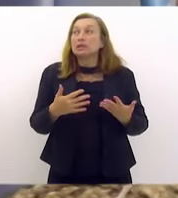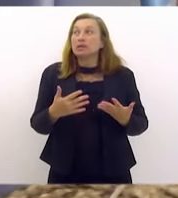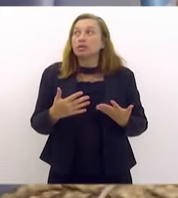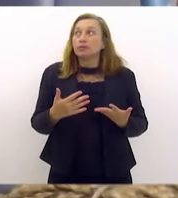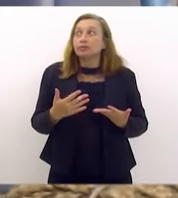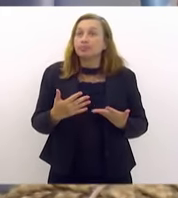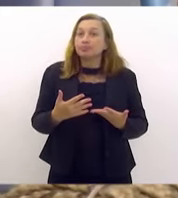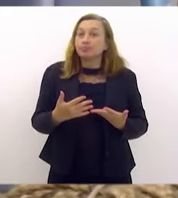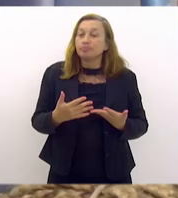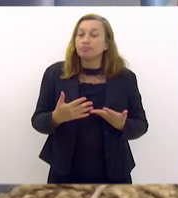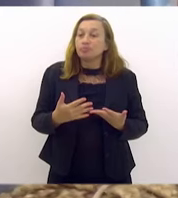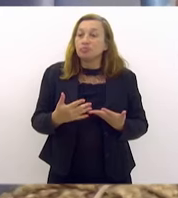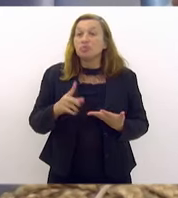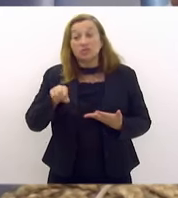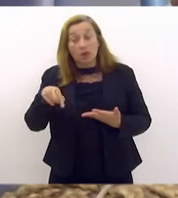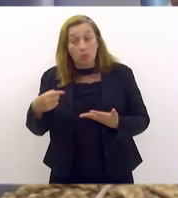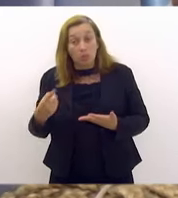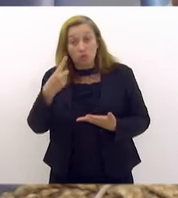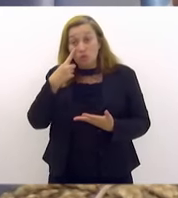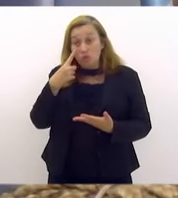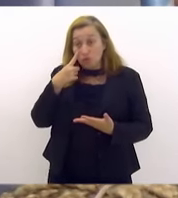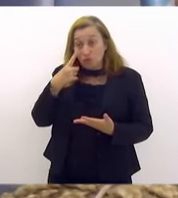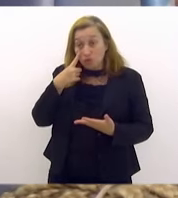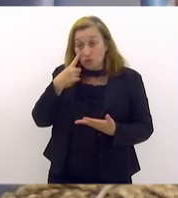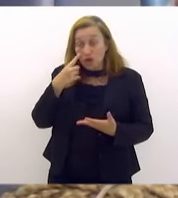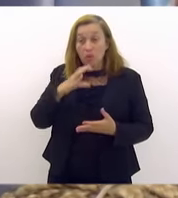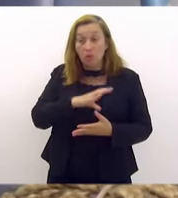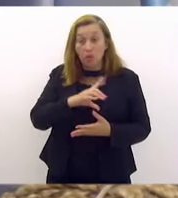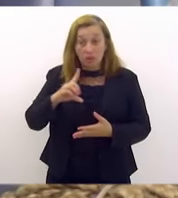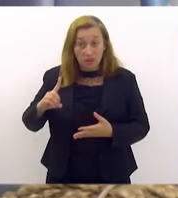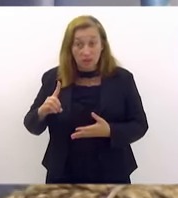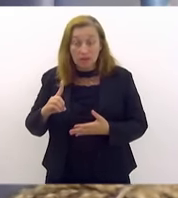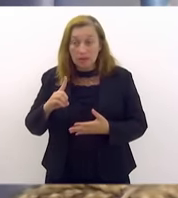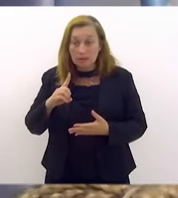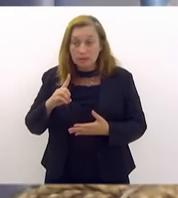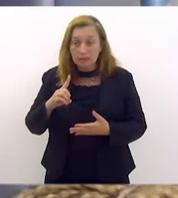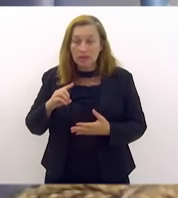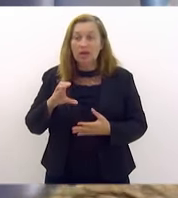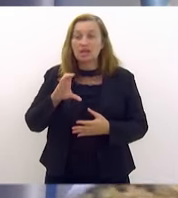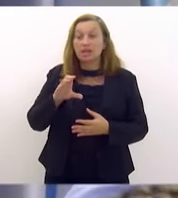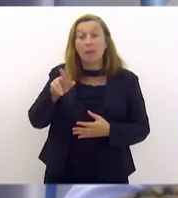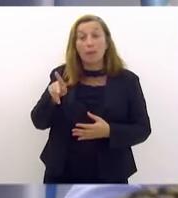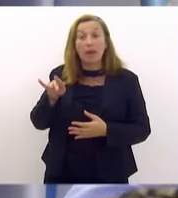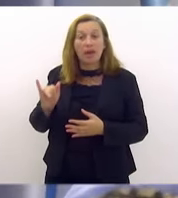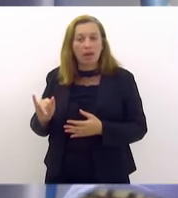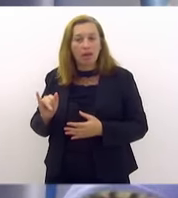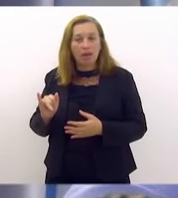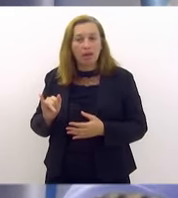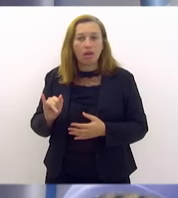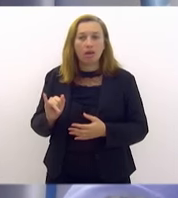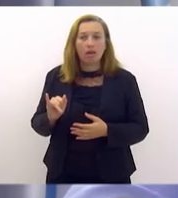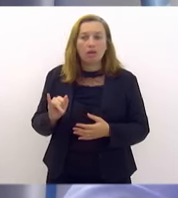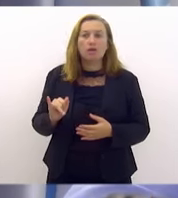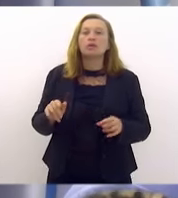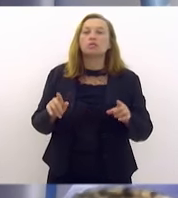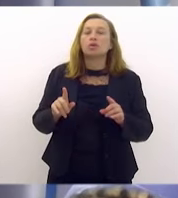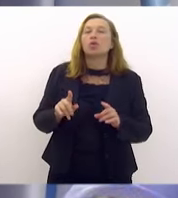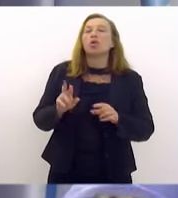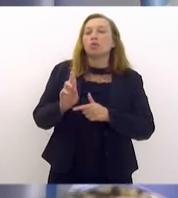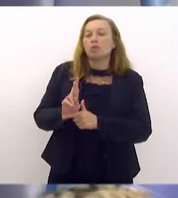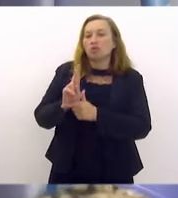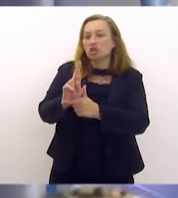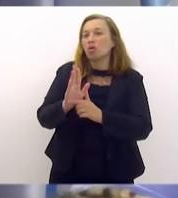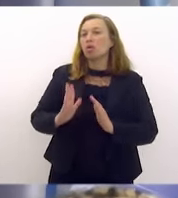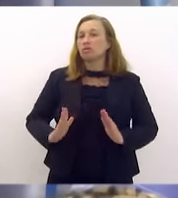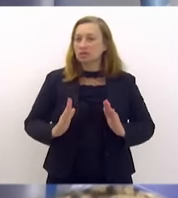eh eu depois vou ver com a com a coordenação da CPI até com Procurador Geral da